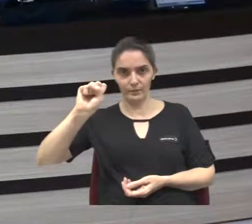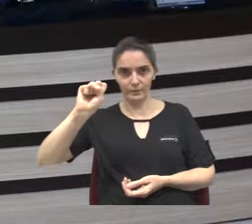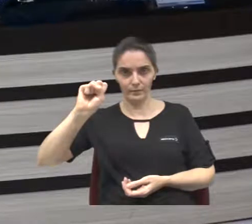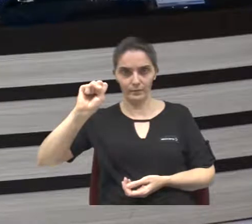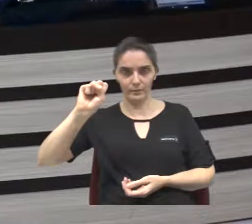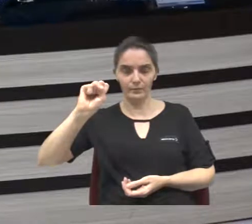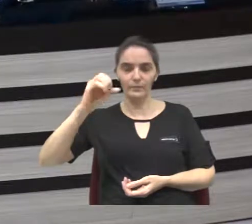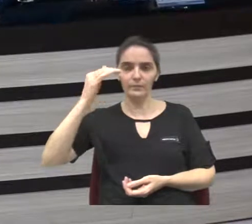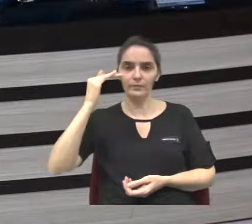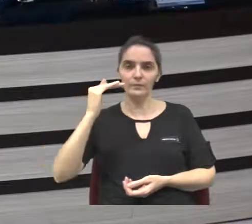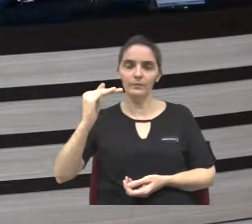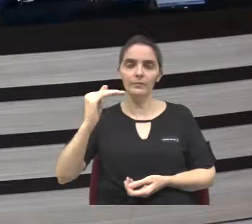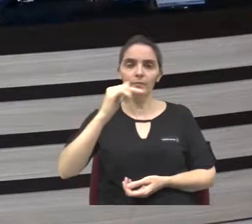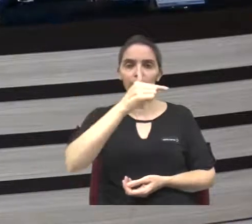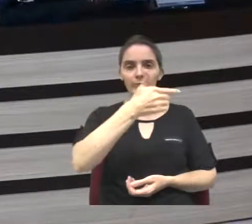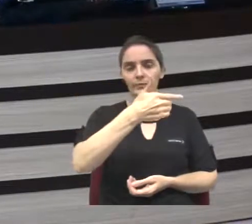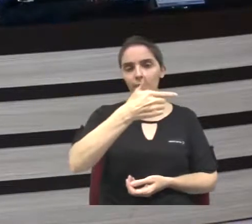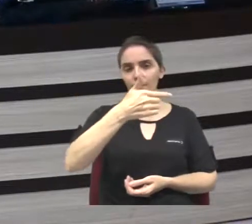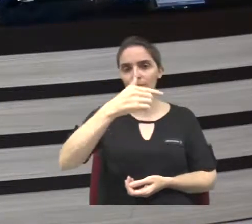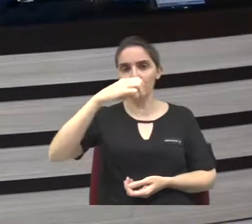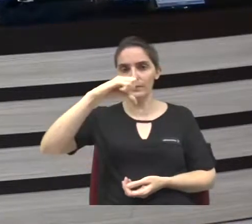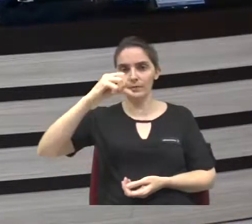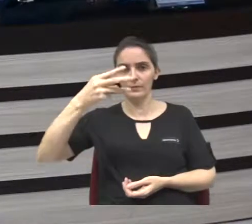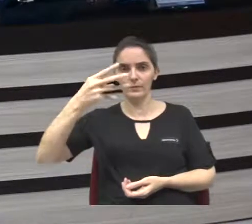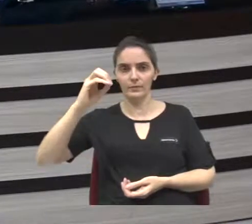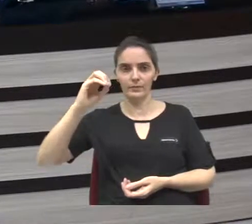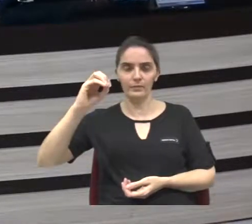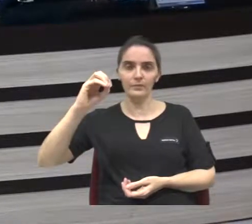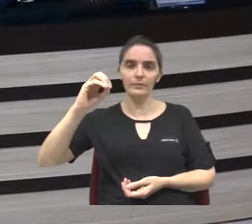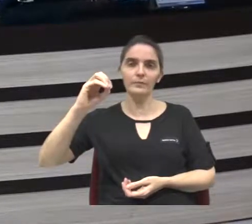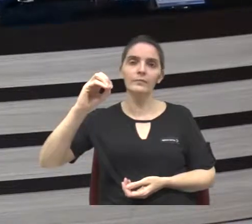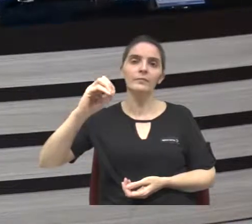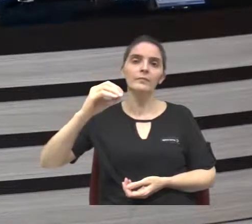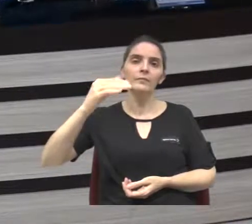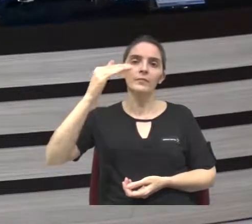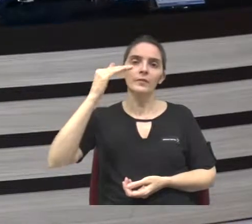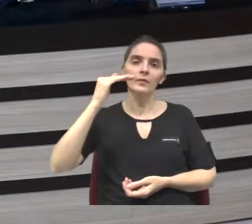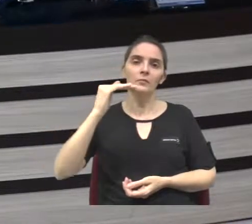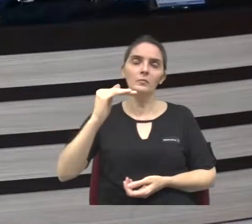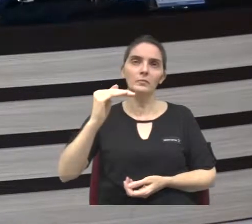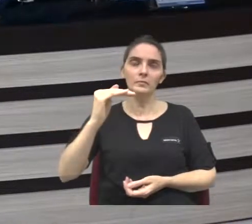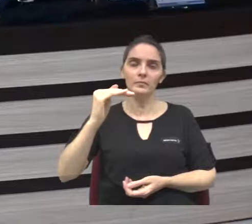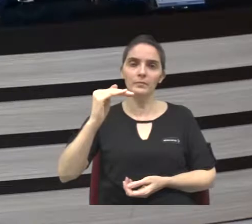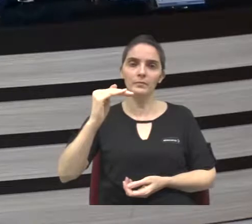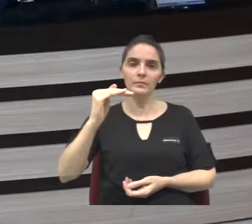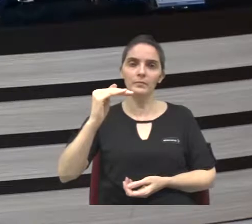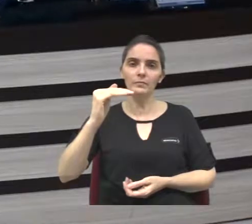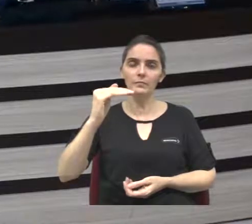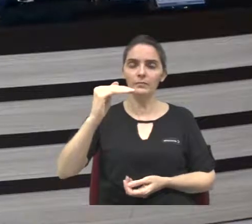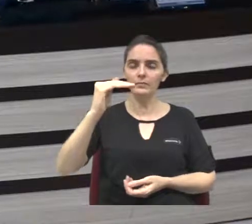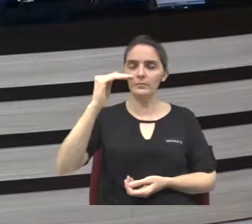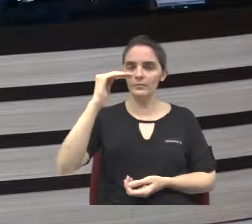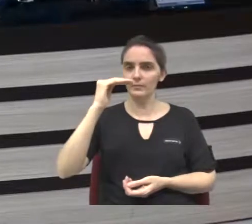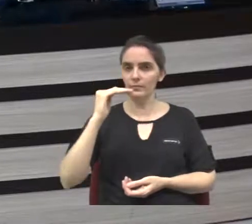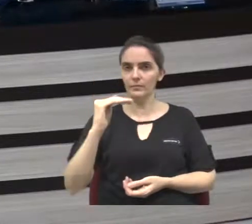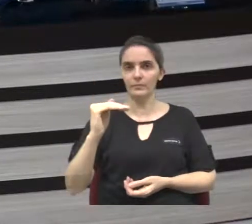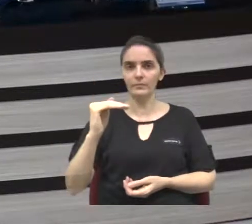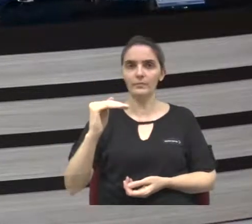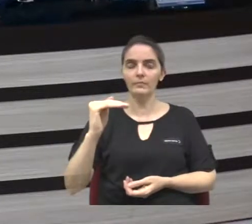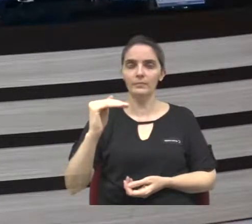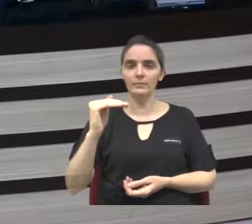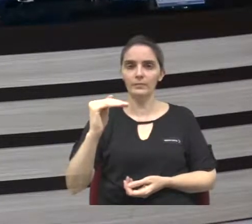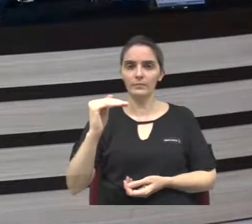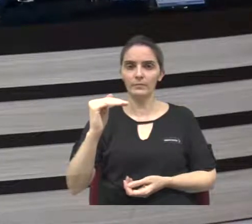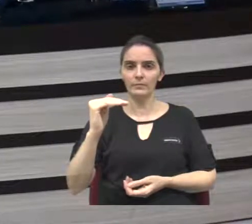barra 19, 2.930, barra 19, 2.931, barra 19, 2.932, barra 19,